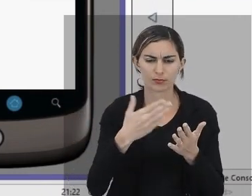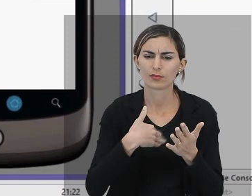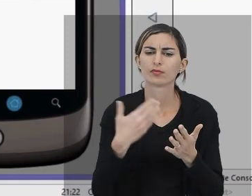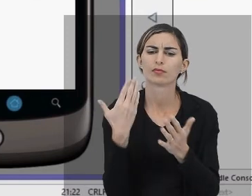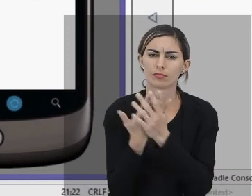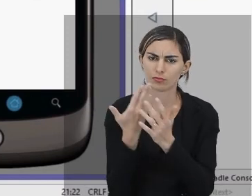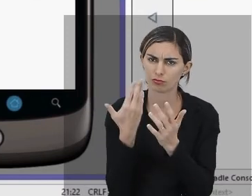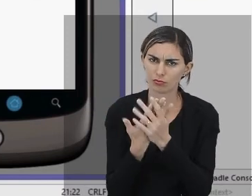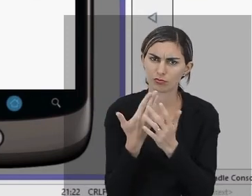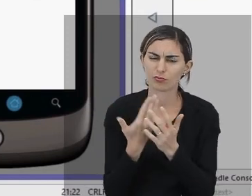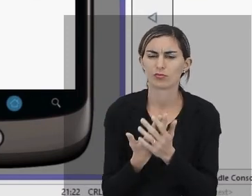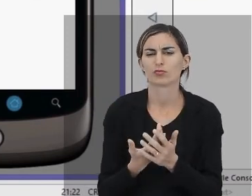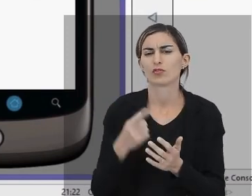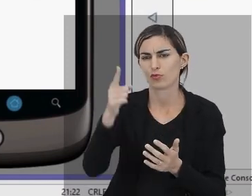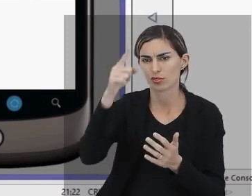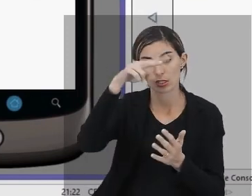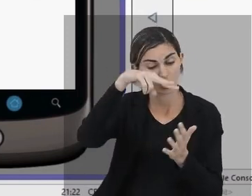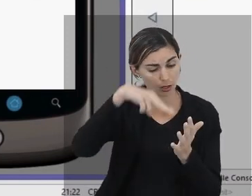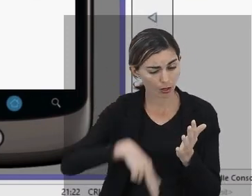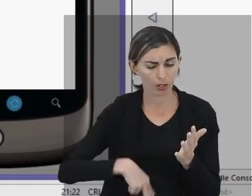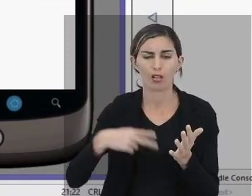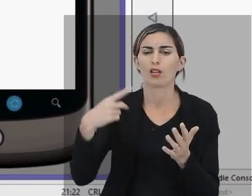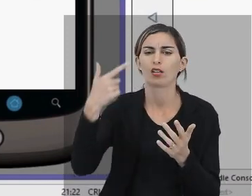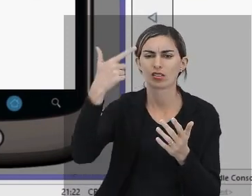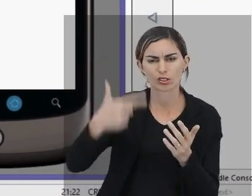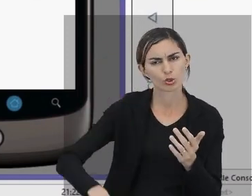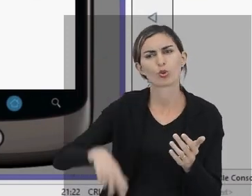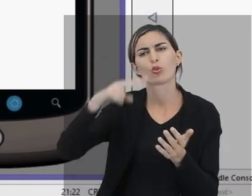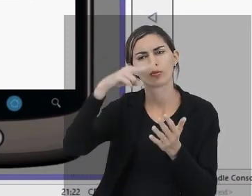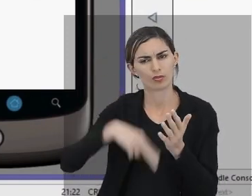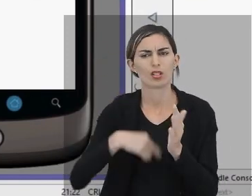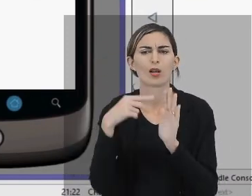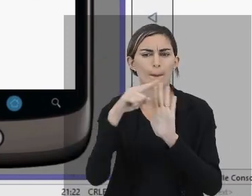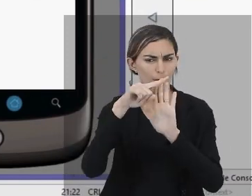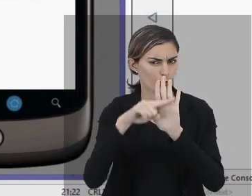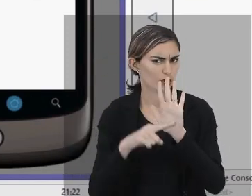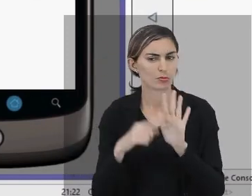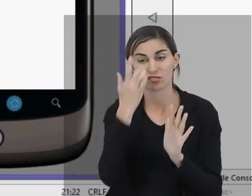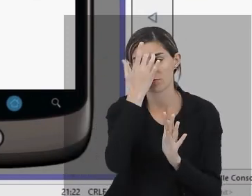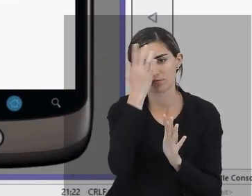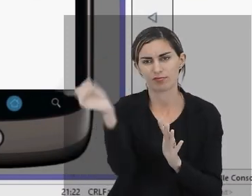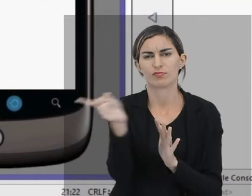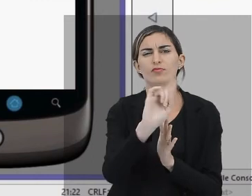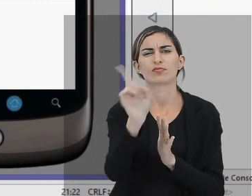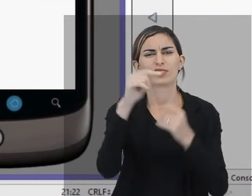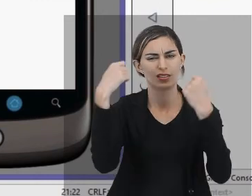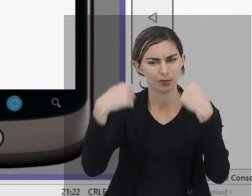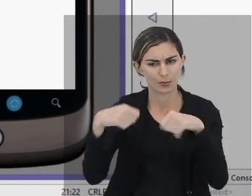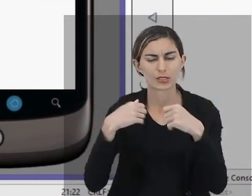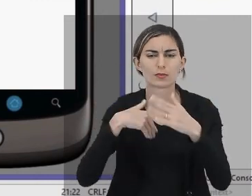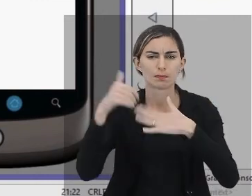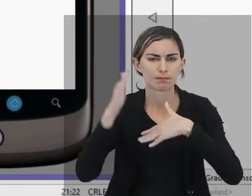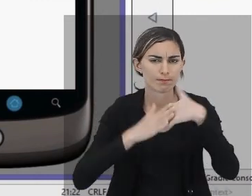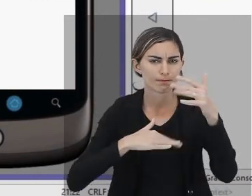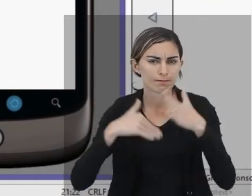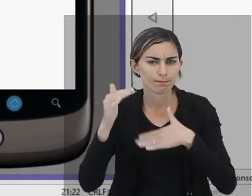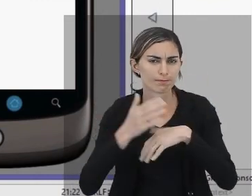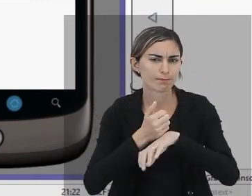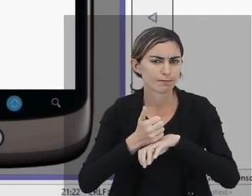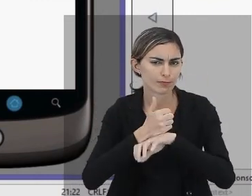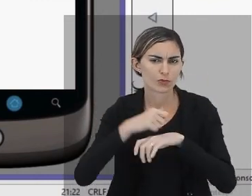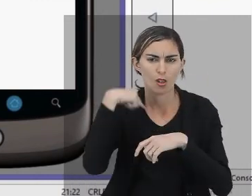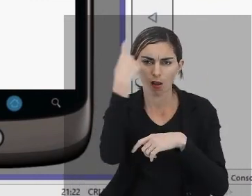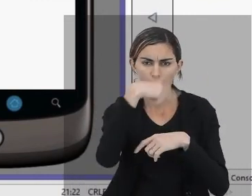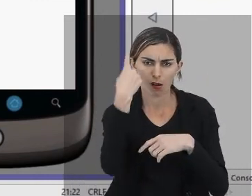estudo, leia ele, releia, porque programação ela não é fácil, você precisa de prática, você precisa